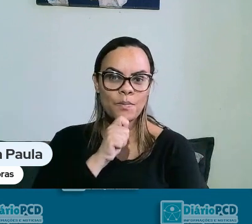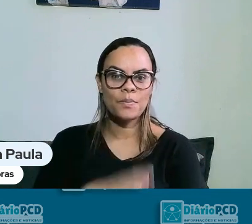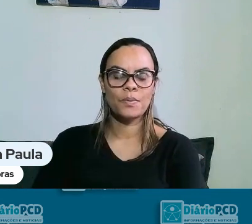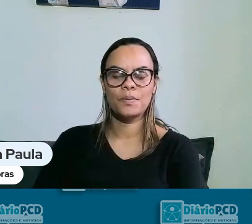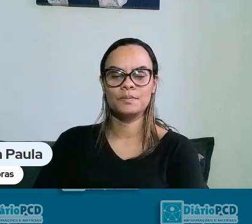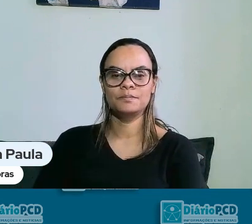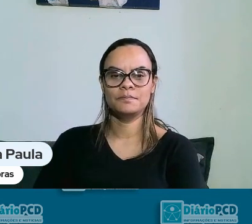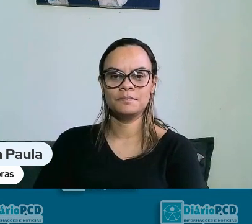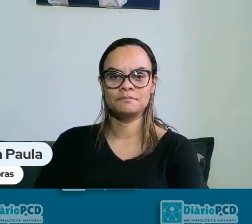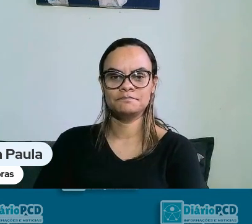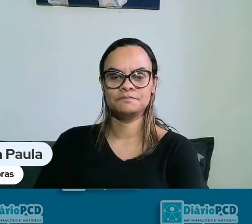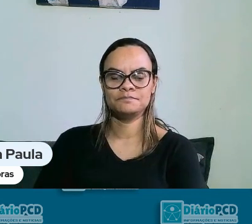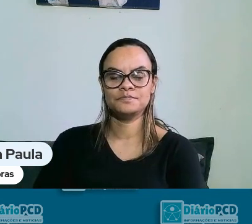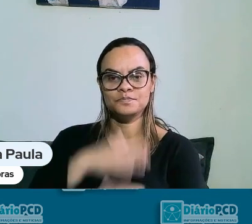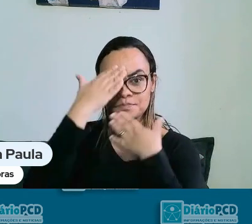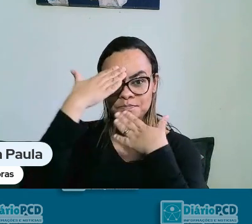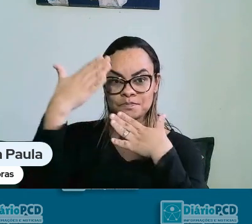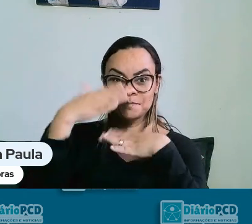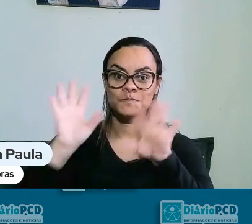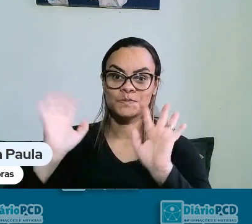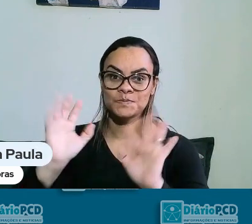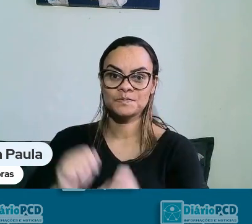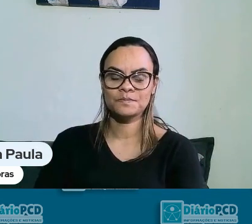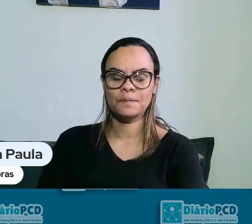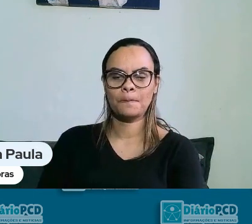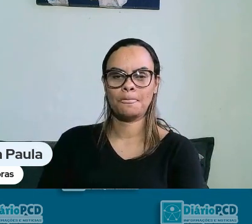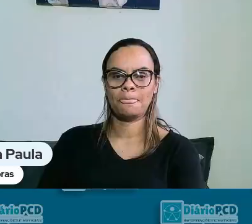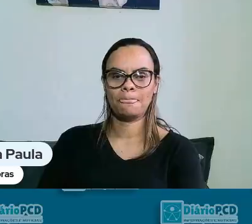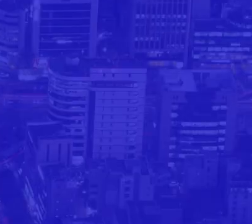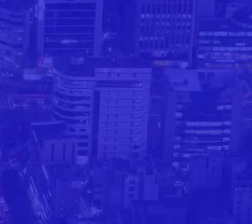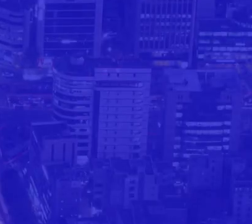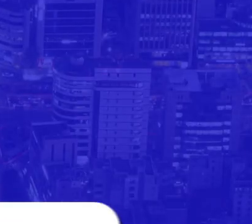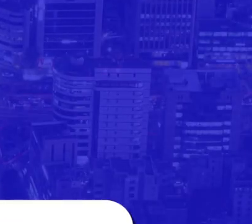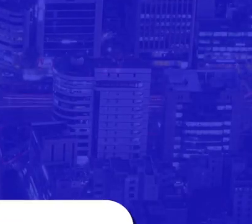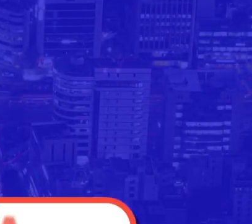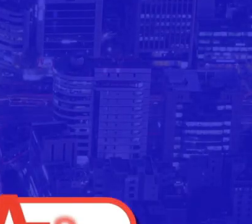aqui só no canal da Notícia. Muitíssimo obrigado, tchau. Obrigado, valeu. Tchau, Ana, obrigado.